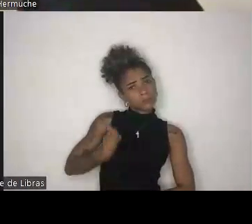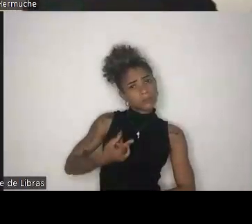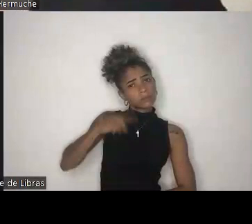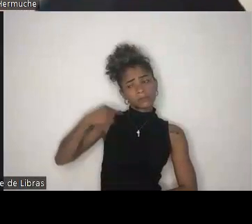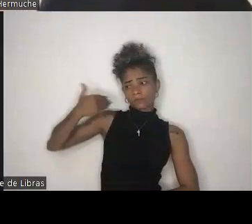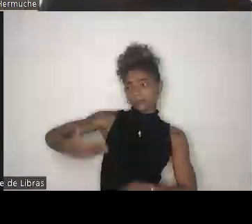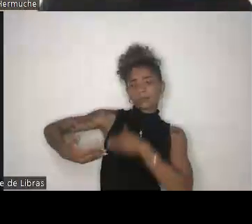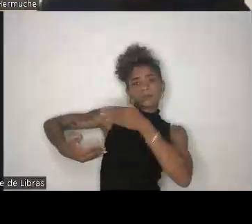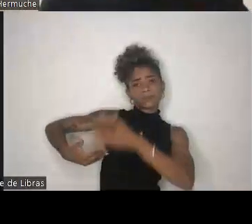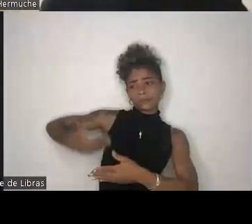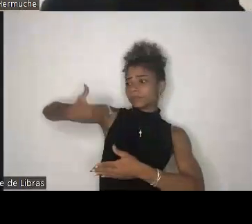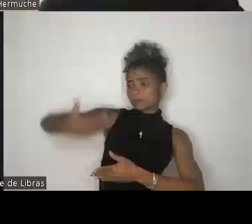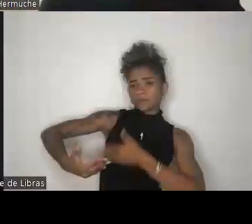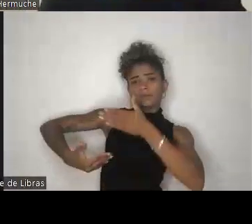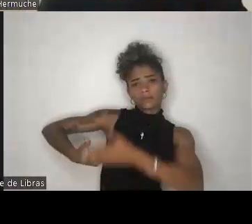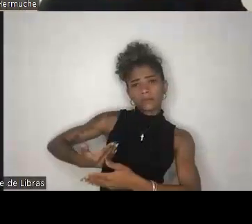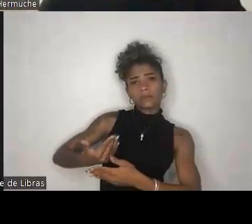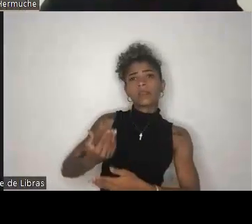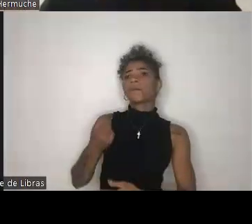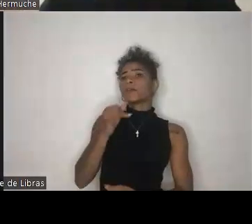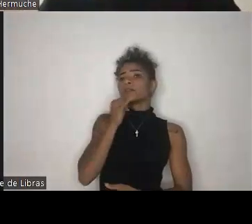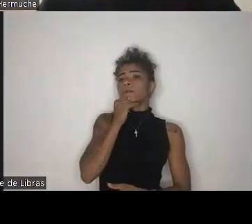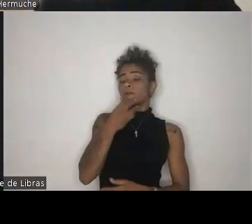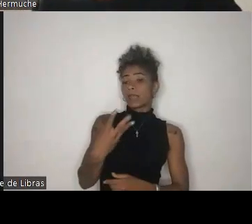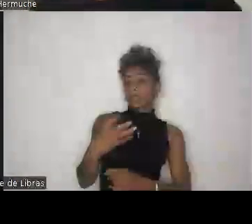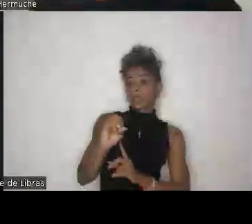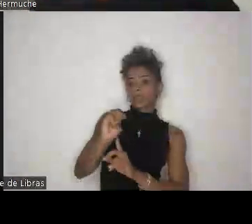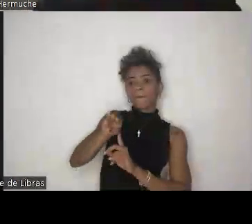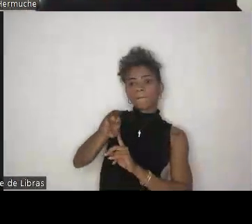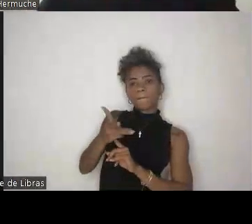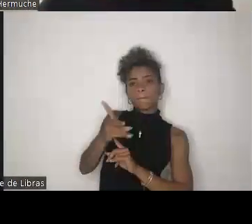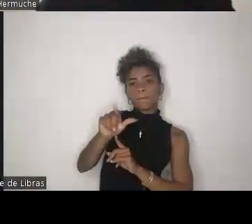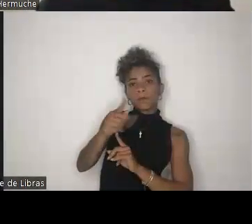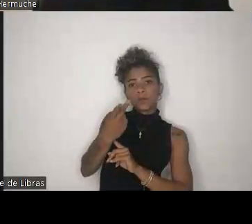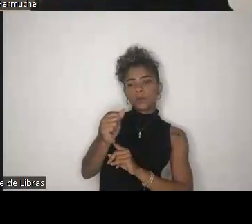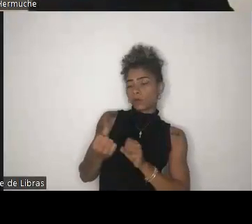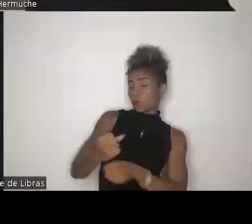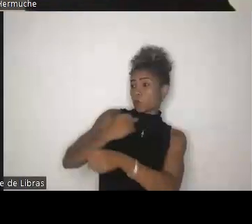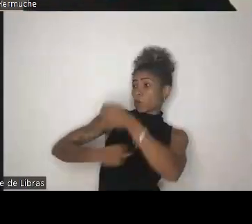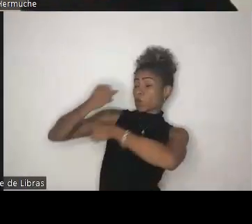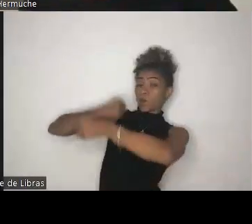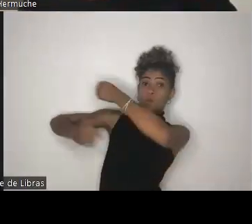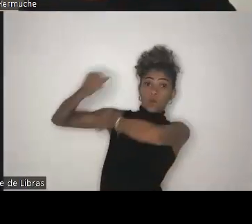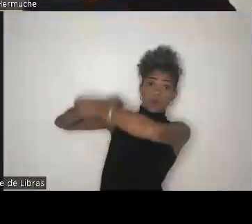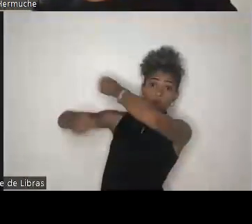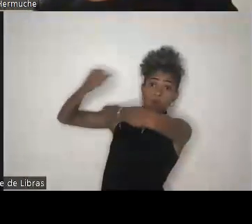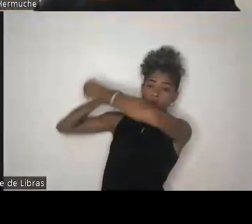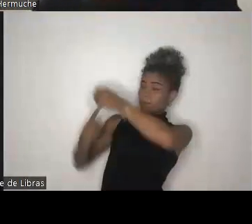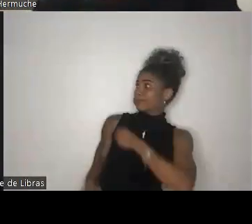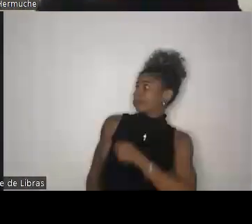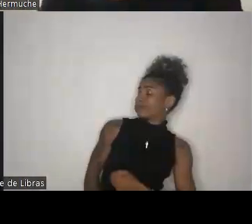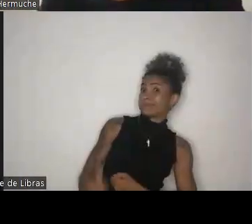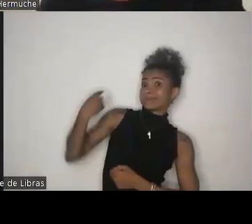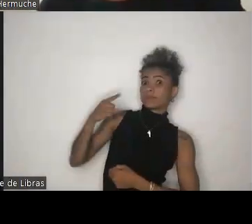acontecendo desde por 30 mil anos atrás depois há dois mil anos atrás depois a Mil Anos Atrás né